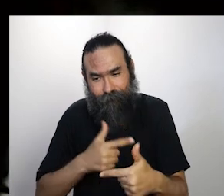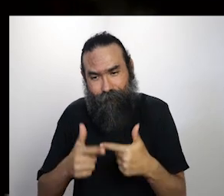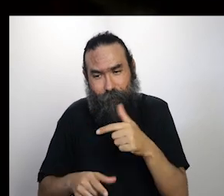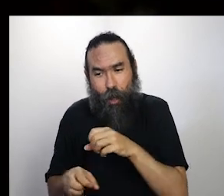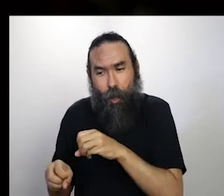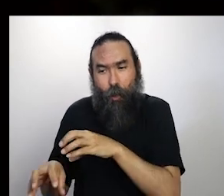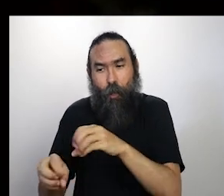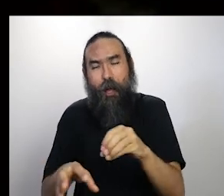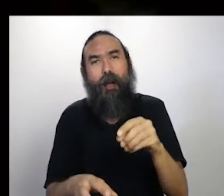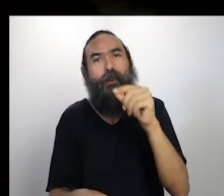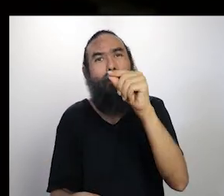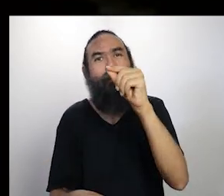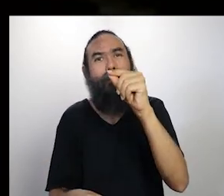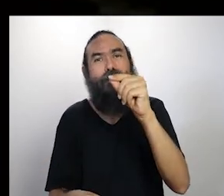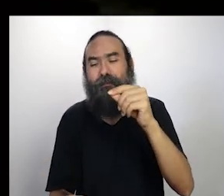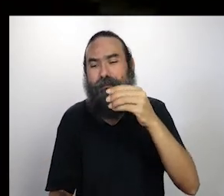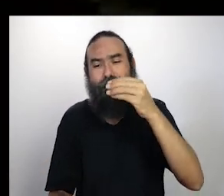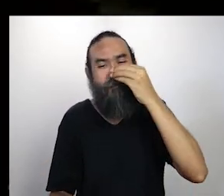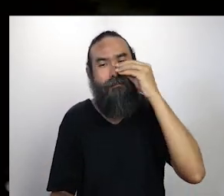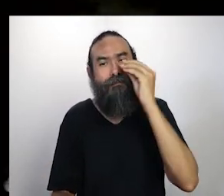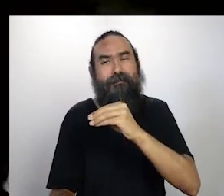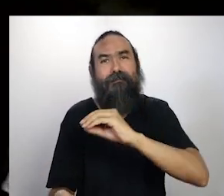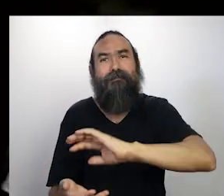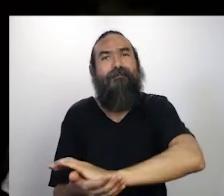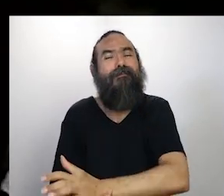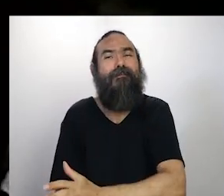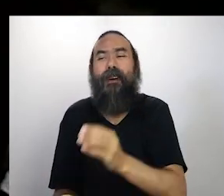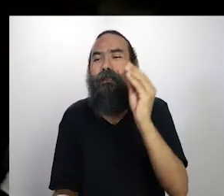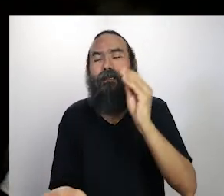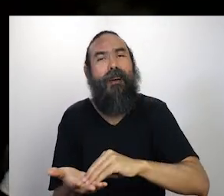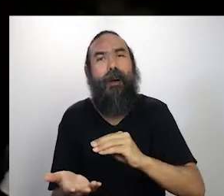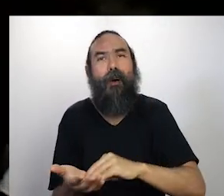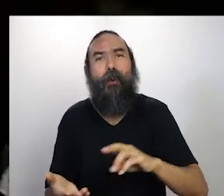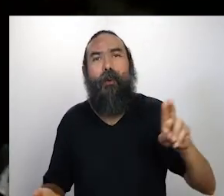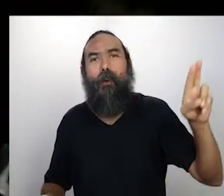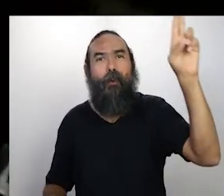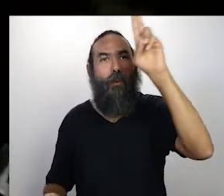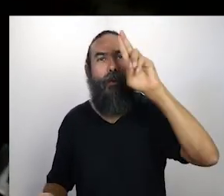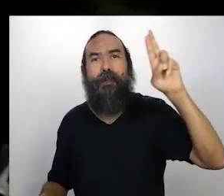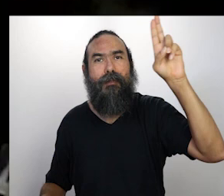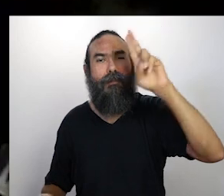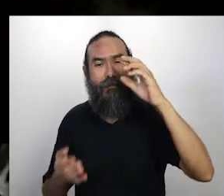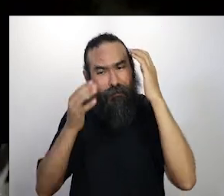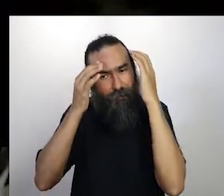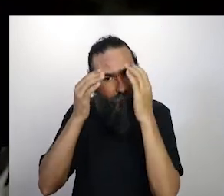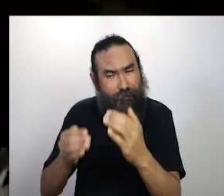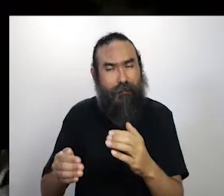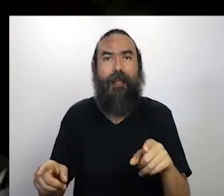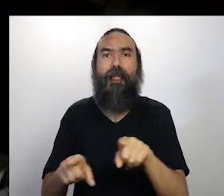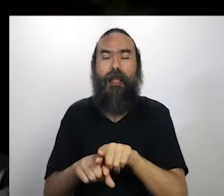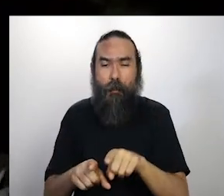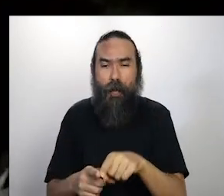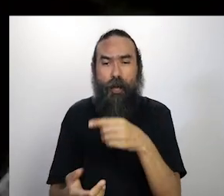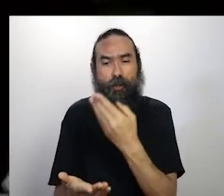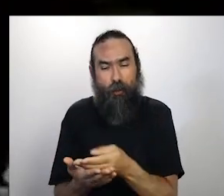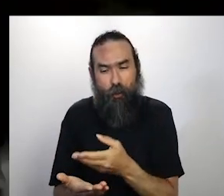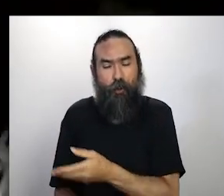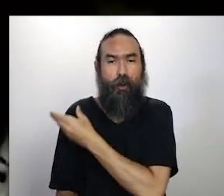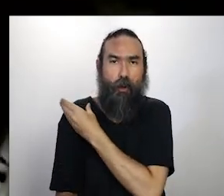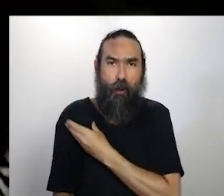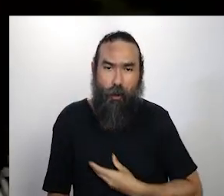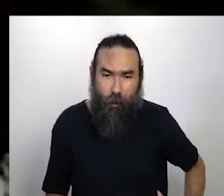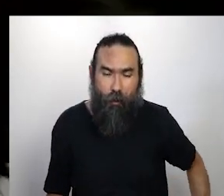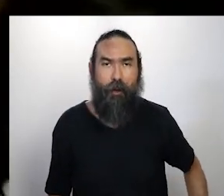nessa visibilidade educacional que a gente precisa ter dentro das universidades e também dentro das escolas